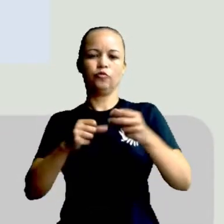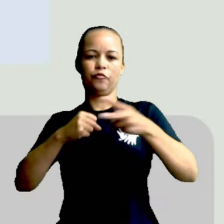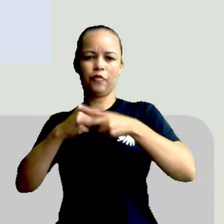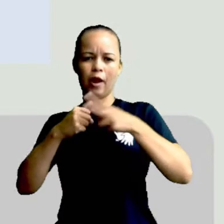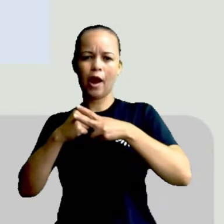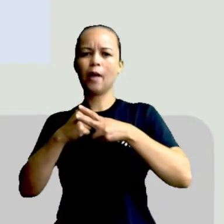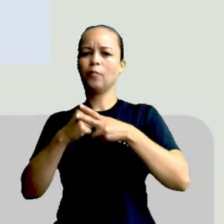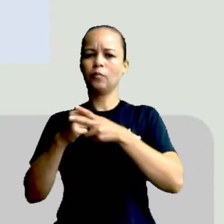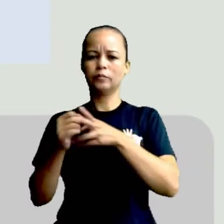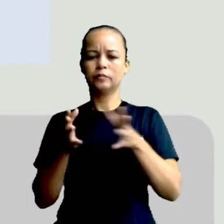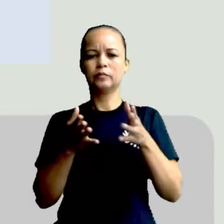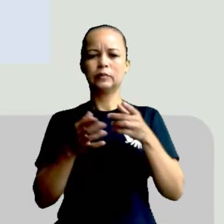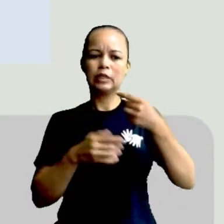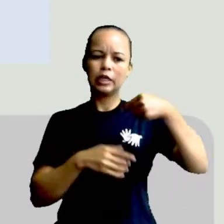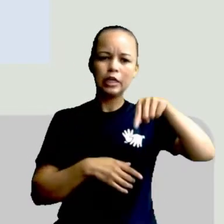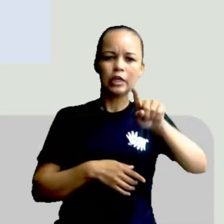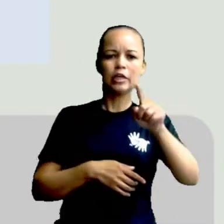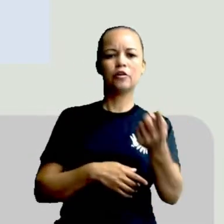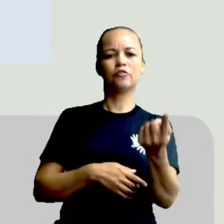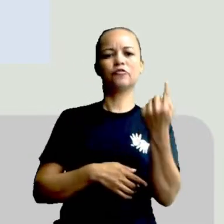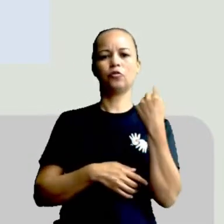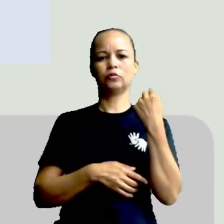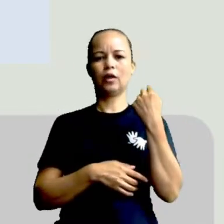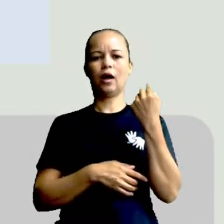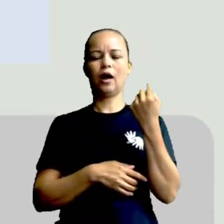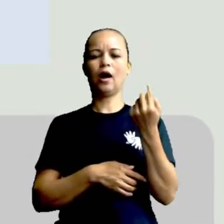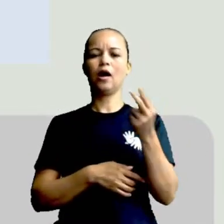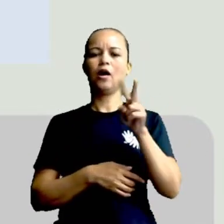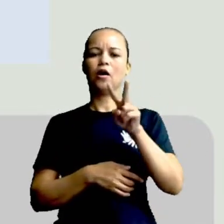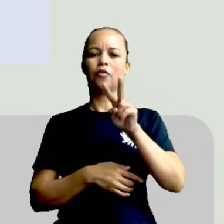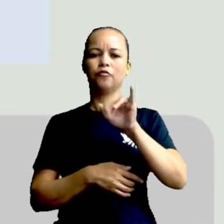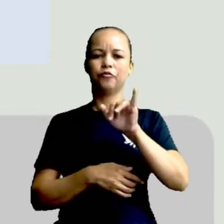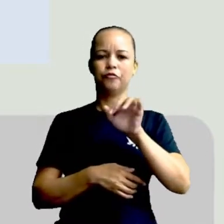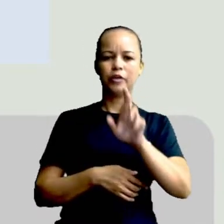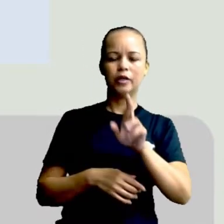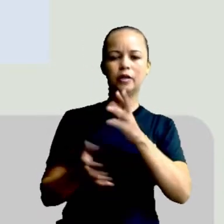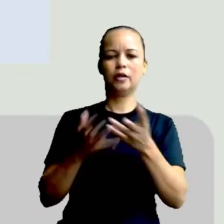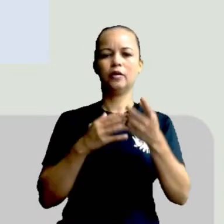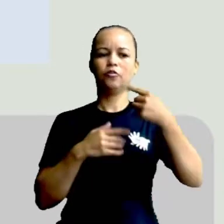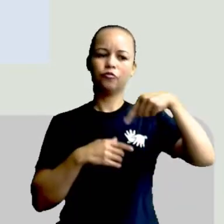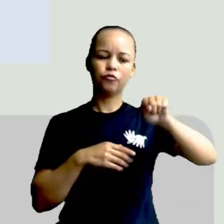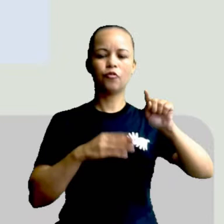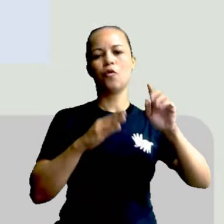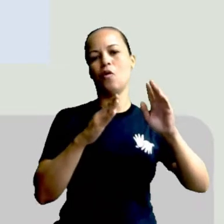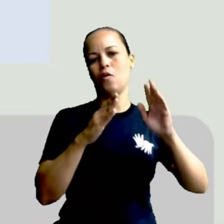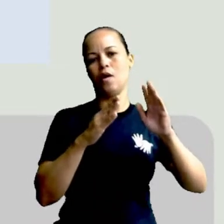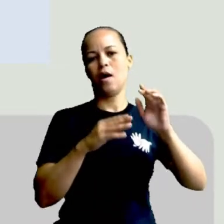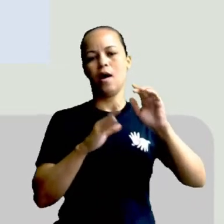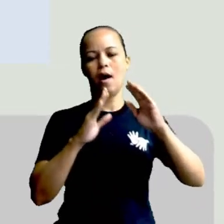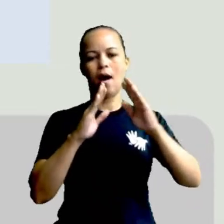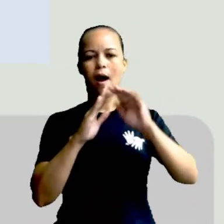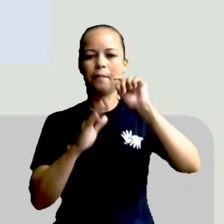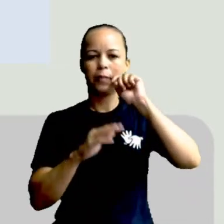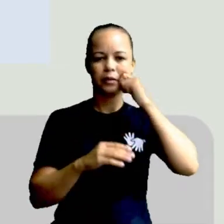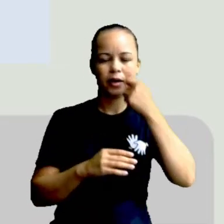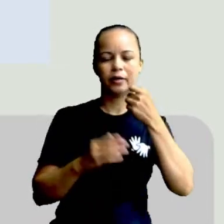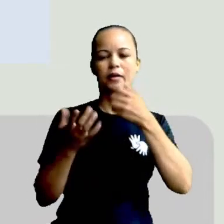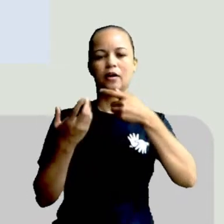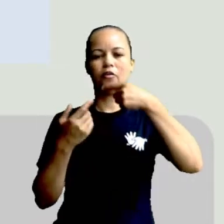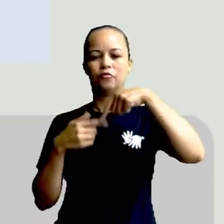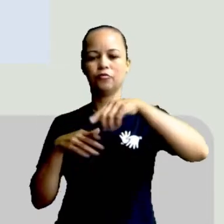destino e voltar vir vou à padaria Fomos à praia